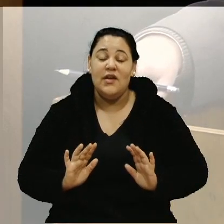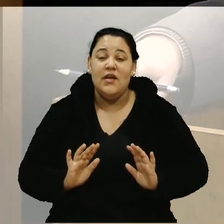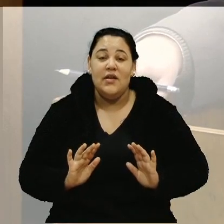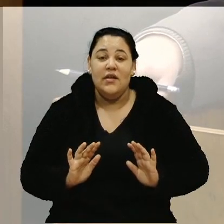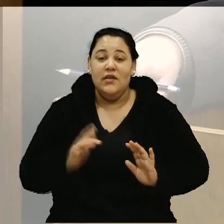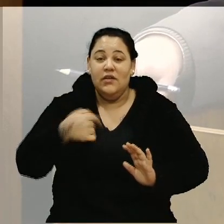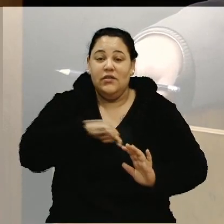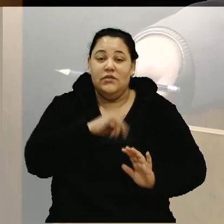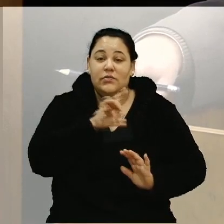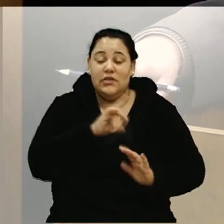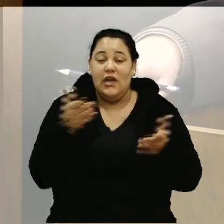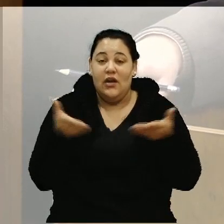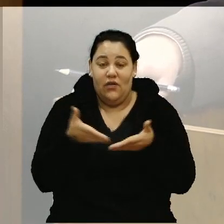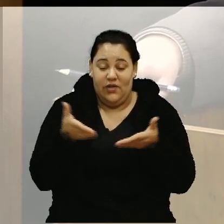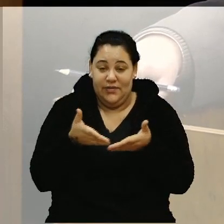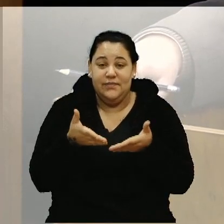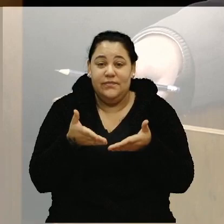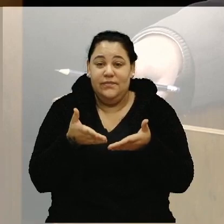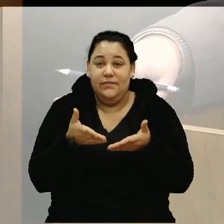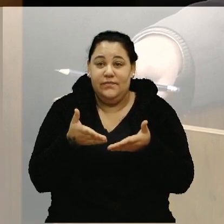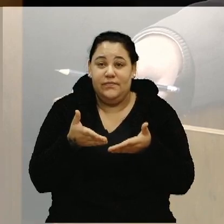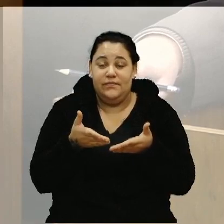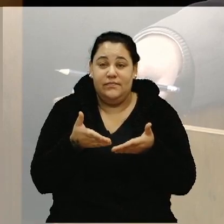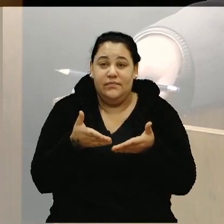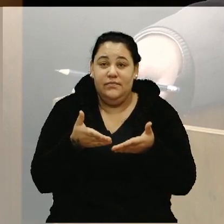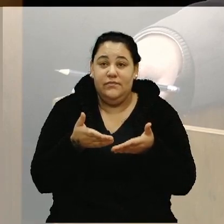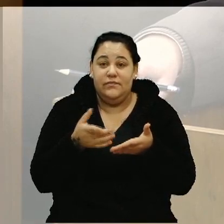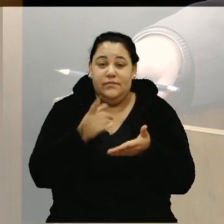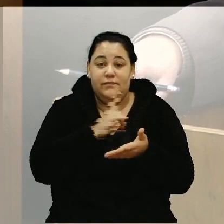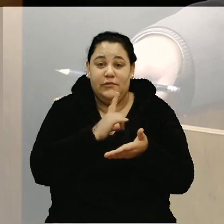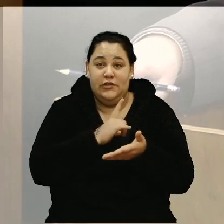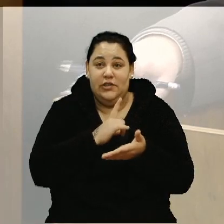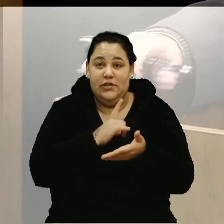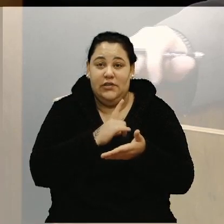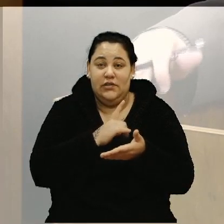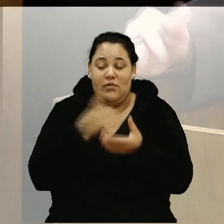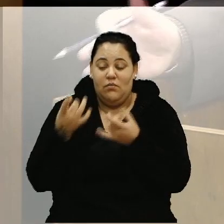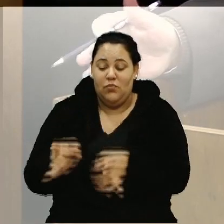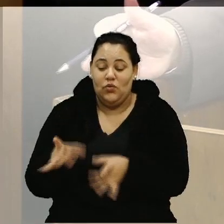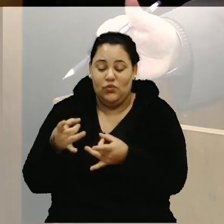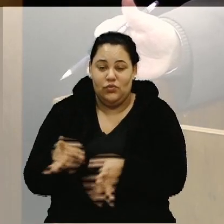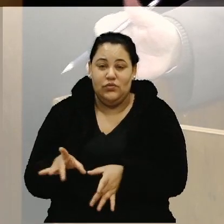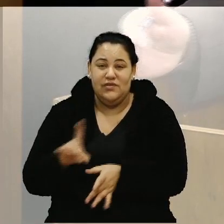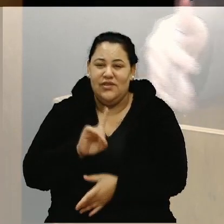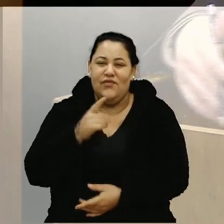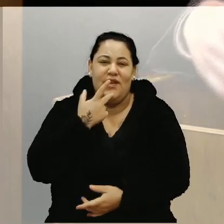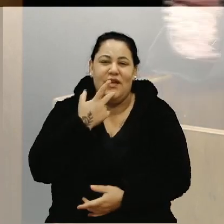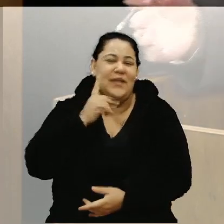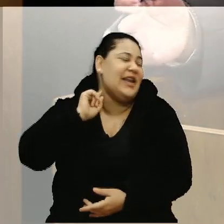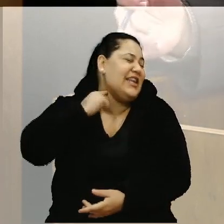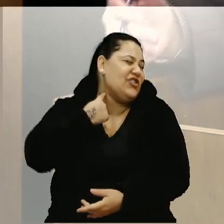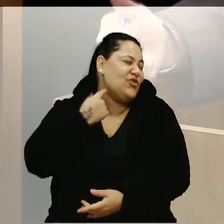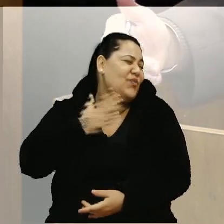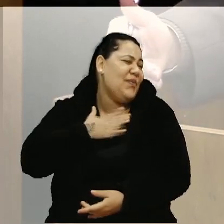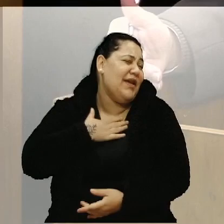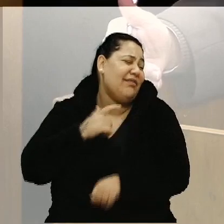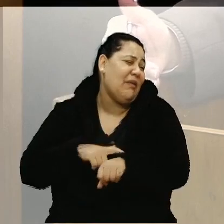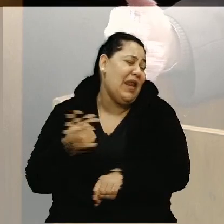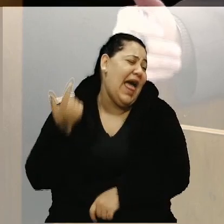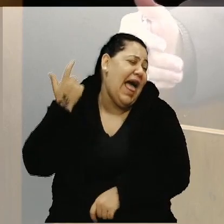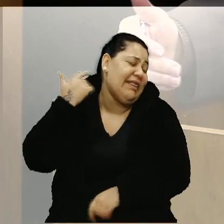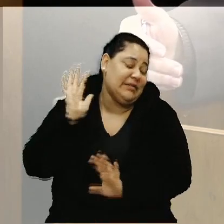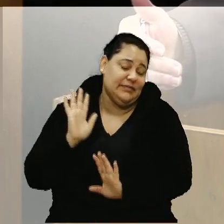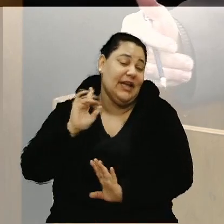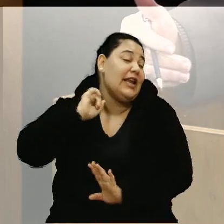agora, em breve, uma situação de resíduos. Não se fala mais lixo, no meu tempo era lixo. Hoje